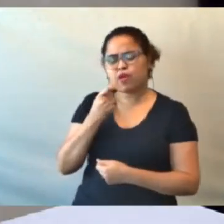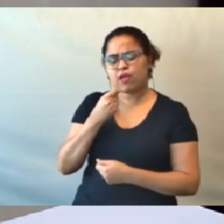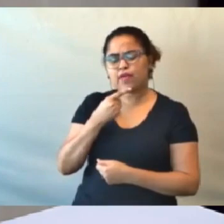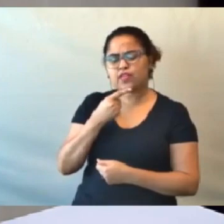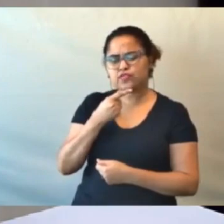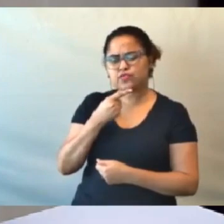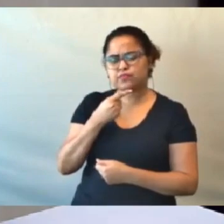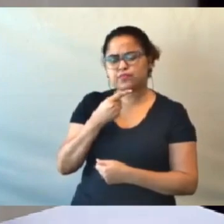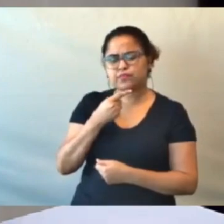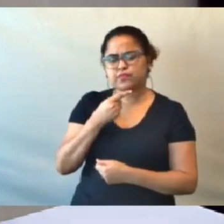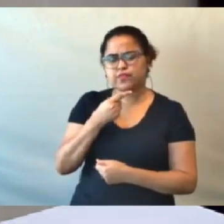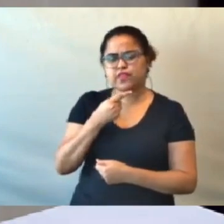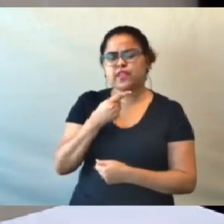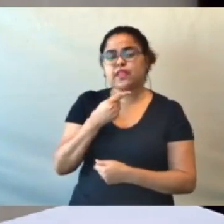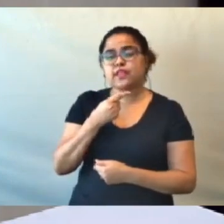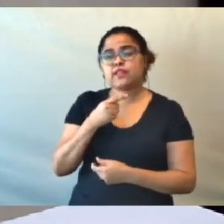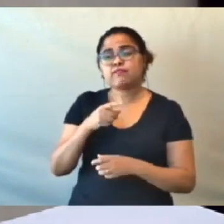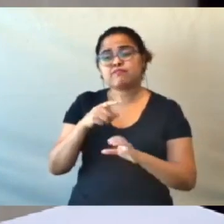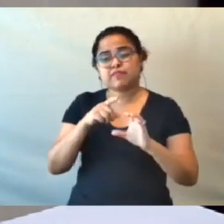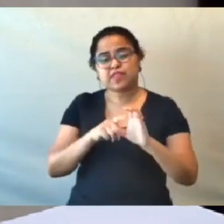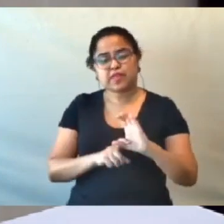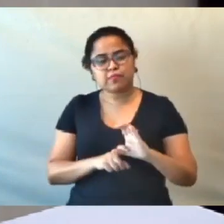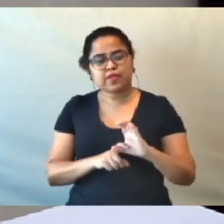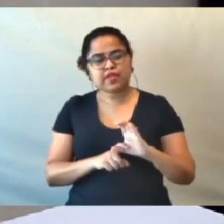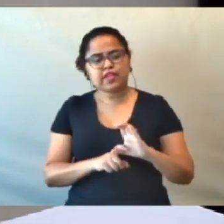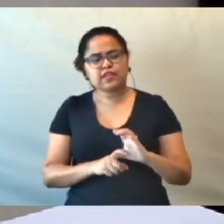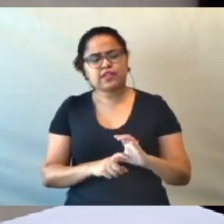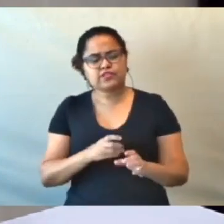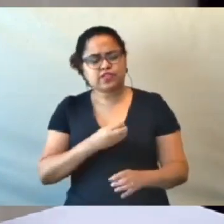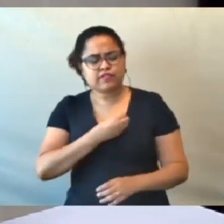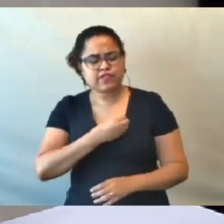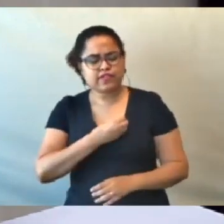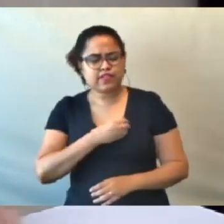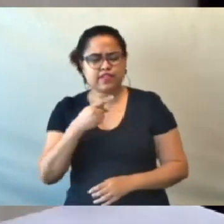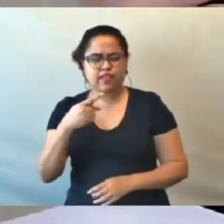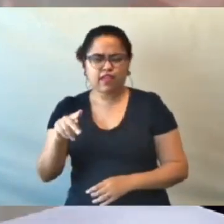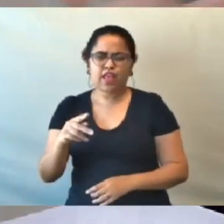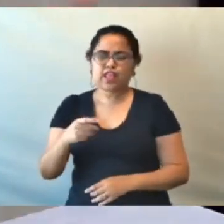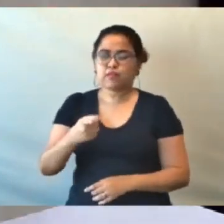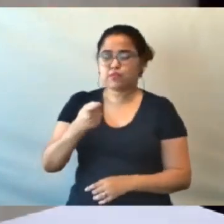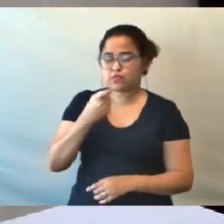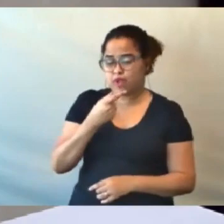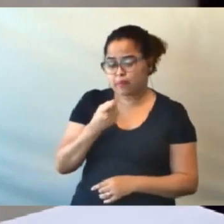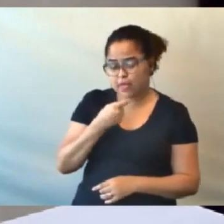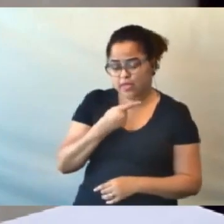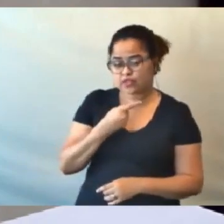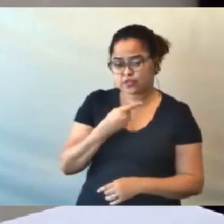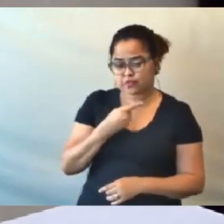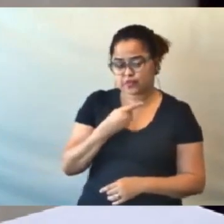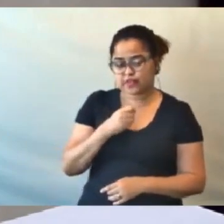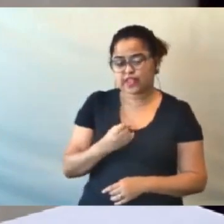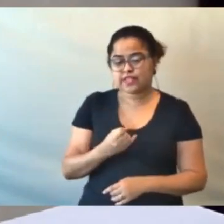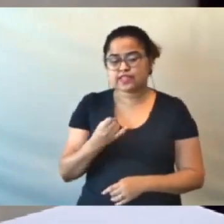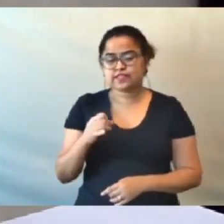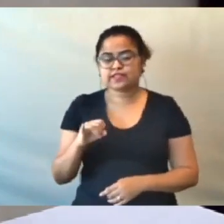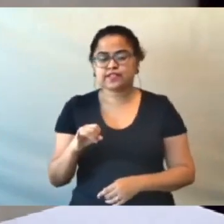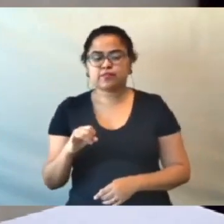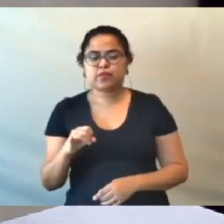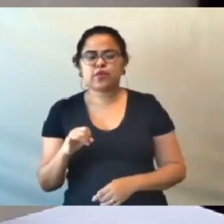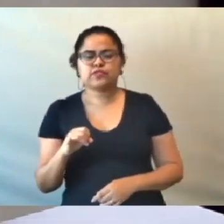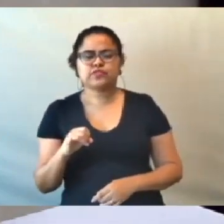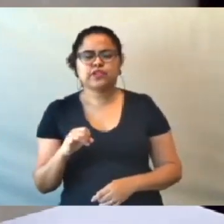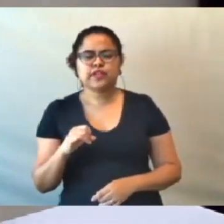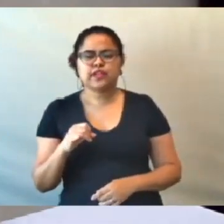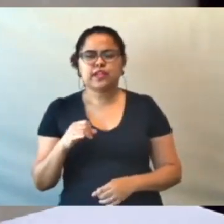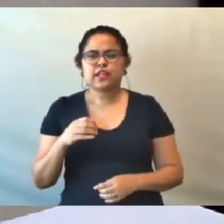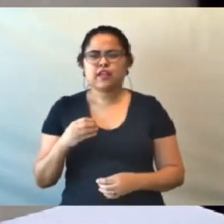esse remédio, então você vai dando um remédio. Mas se você puder pegar e fazer um transplante de um determinado órgão e substituir